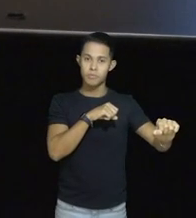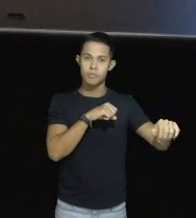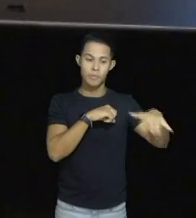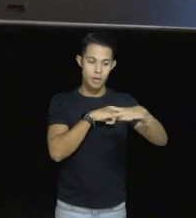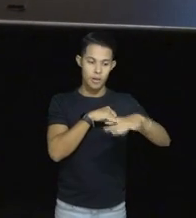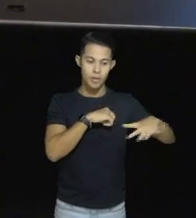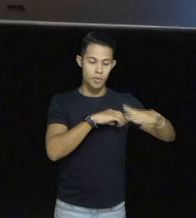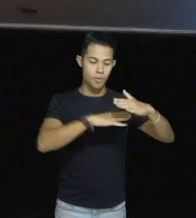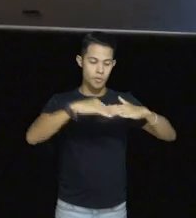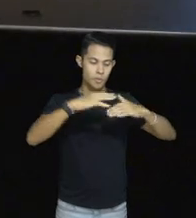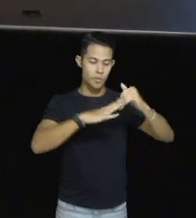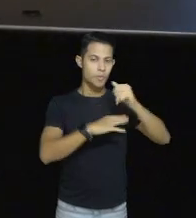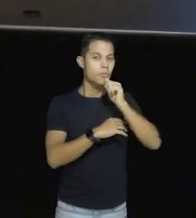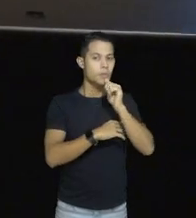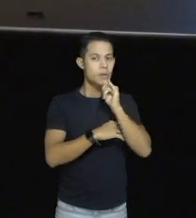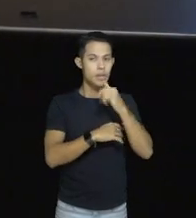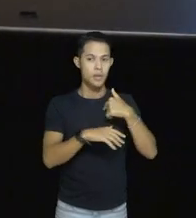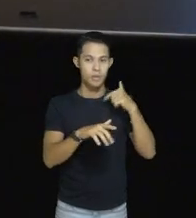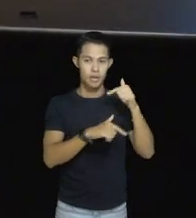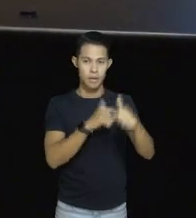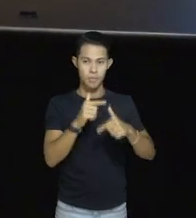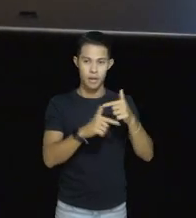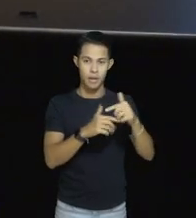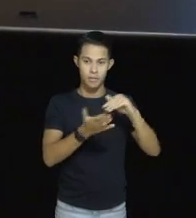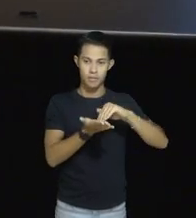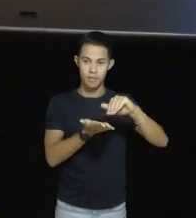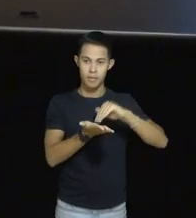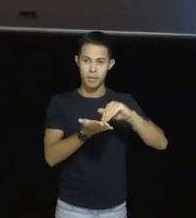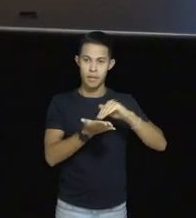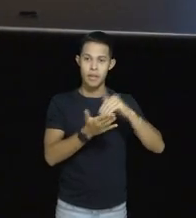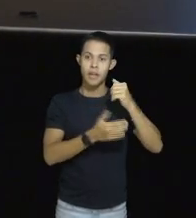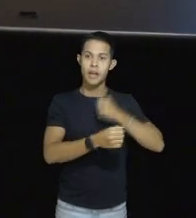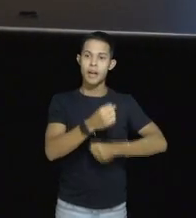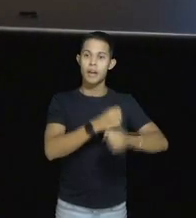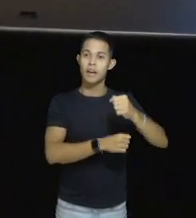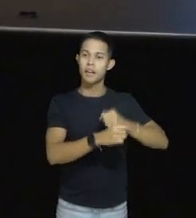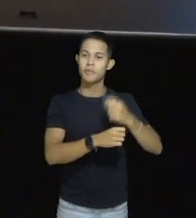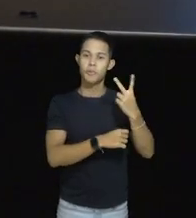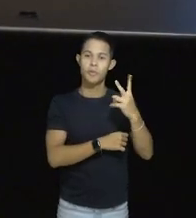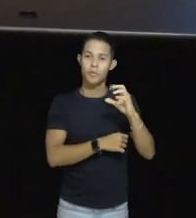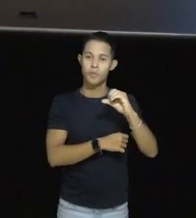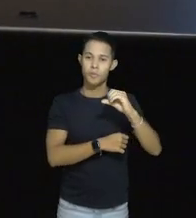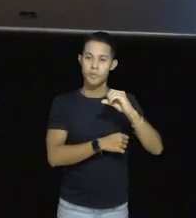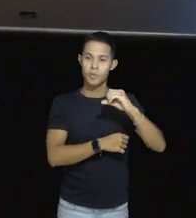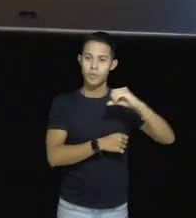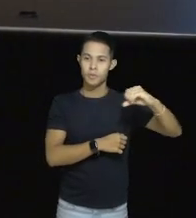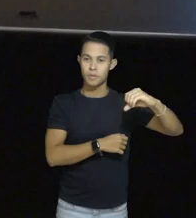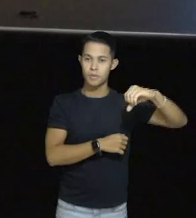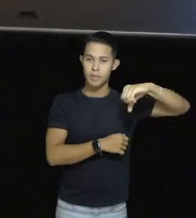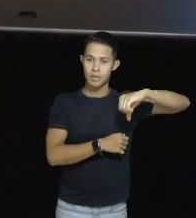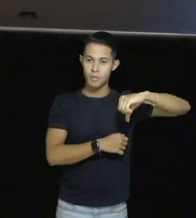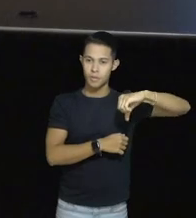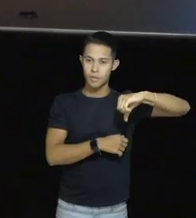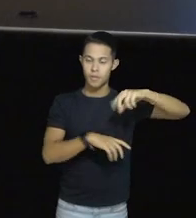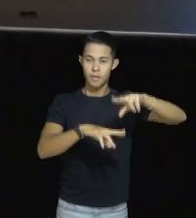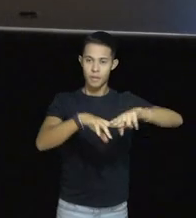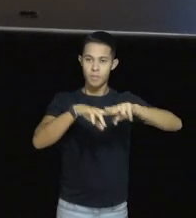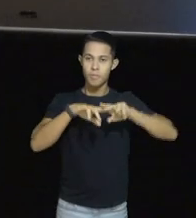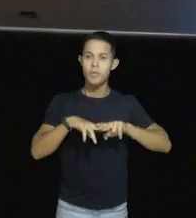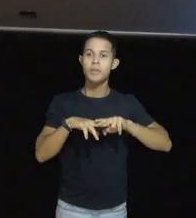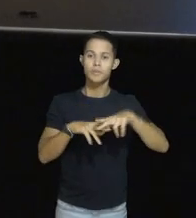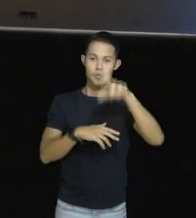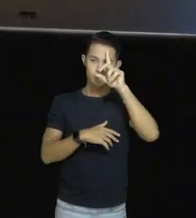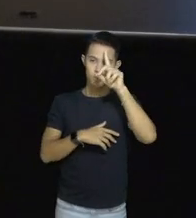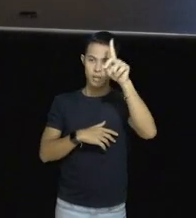Eu estou na secretaria desde 2009, e a gente oferece para a secretaria, para os nossos professores e diretores, pelo